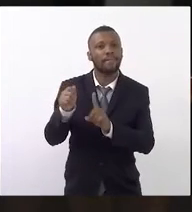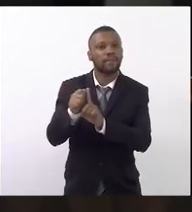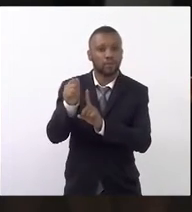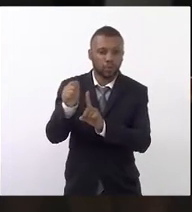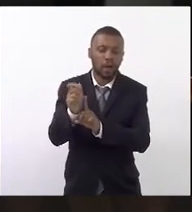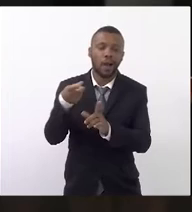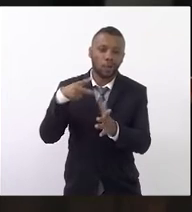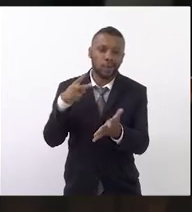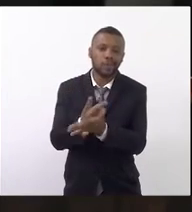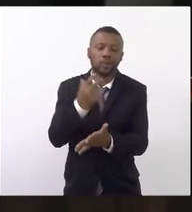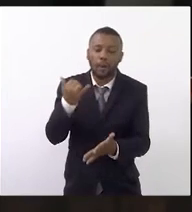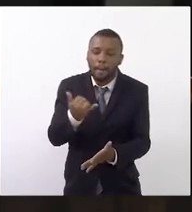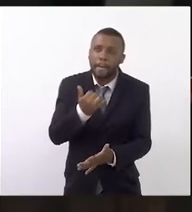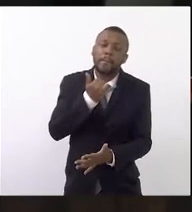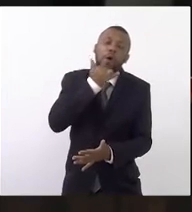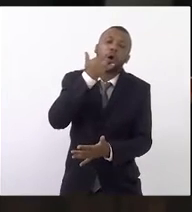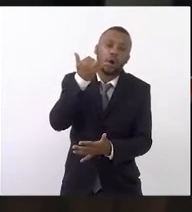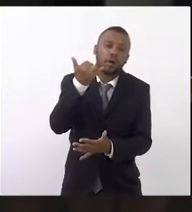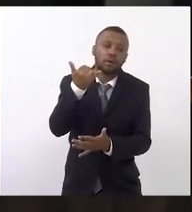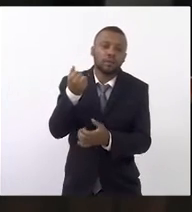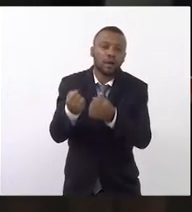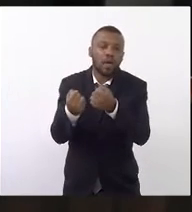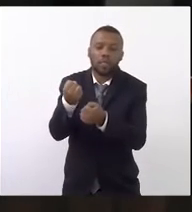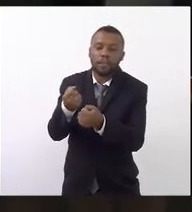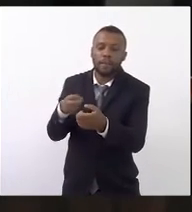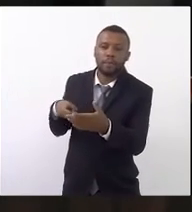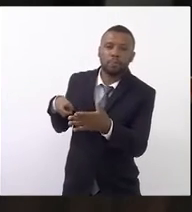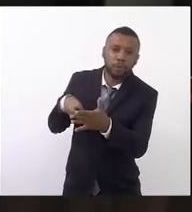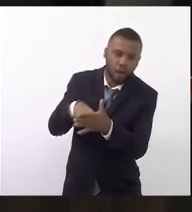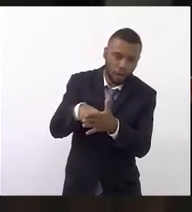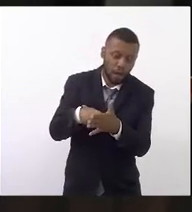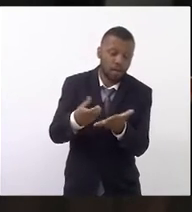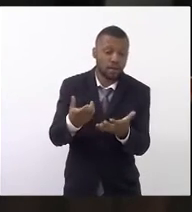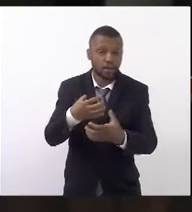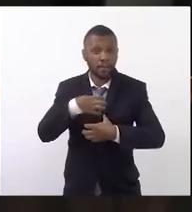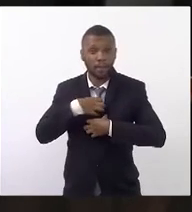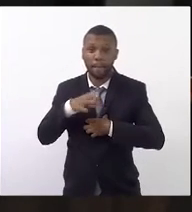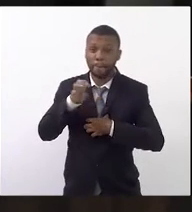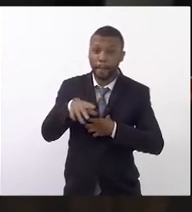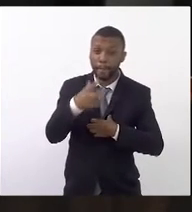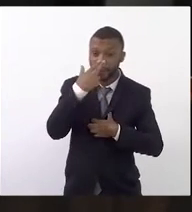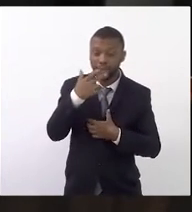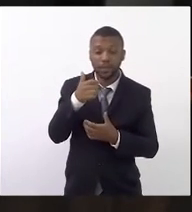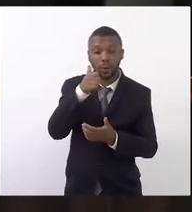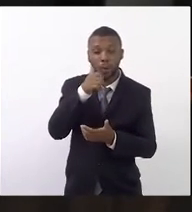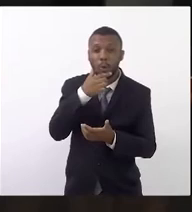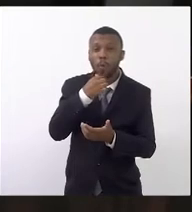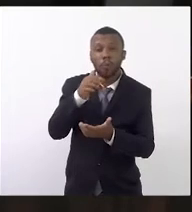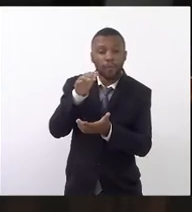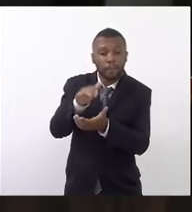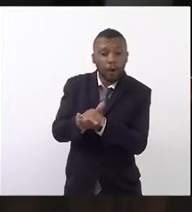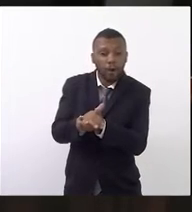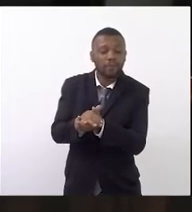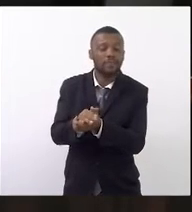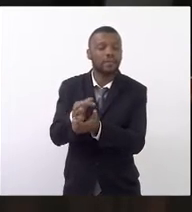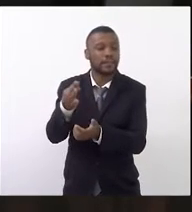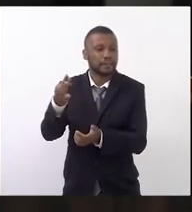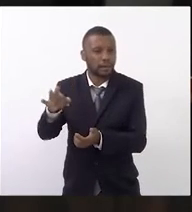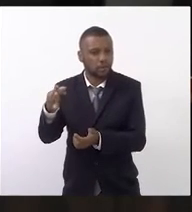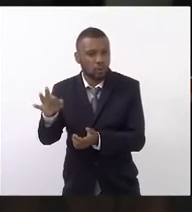automóvel, teve um acidente. Está tudo bem, parece que o esposo freou uma escoriação, o motorista.